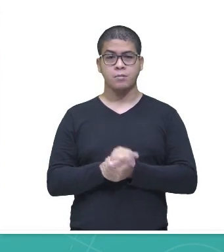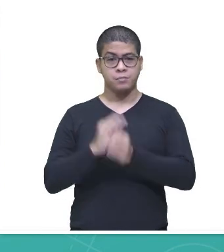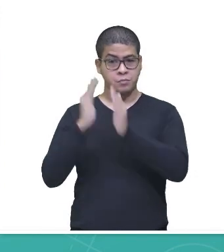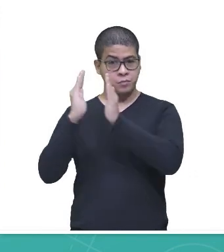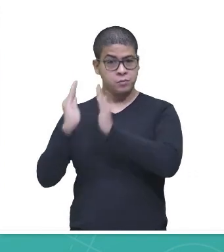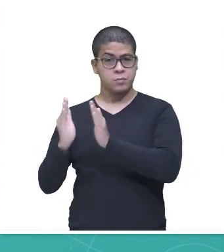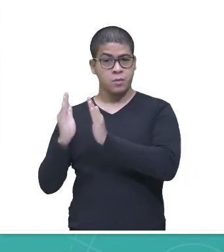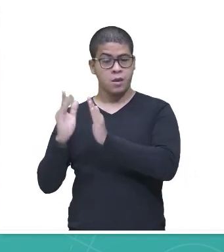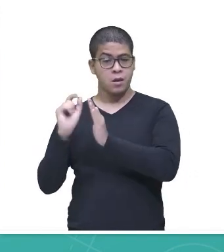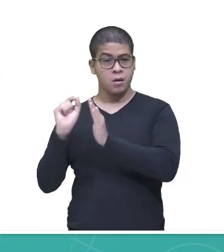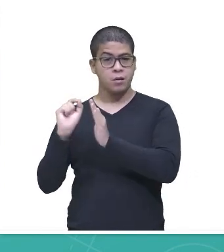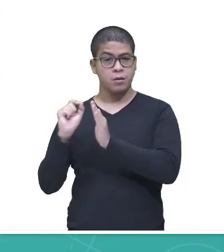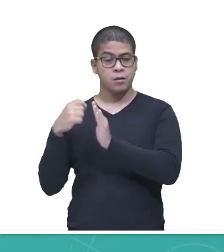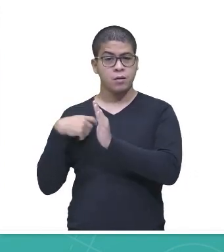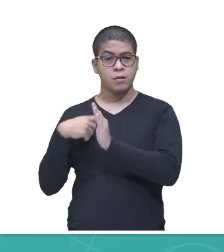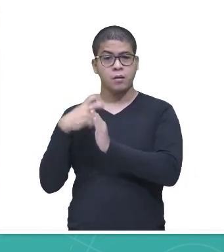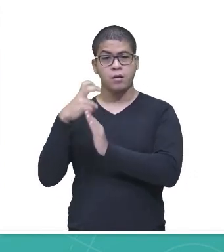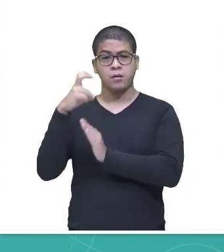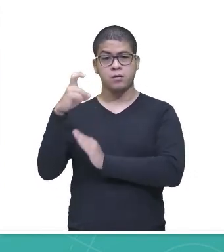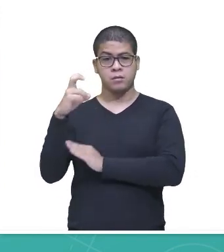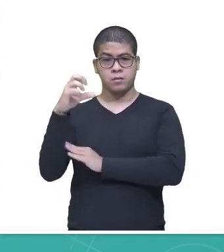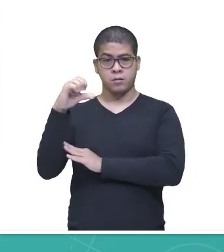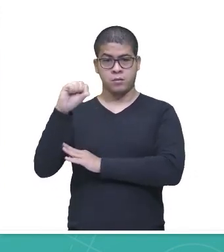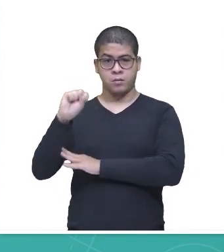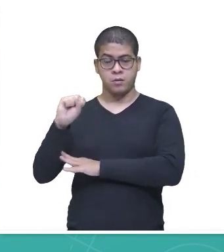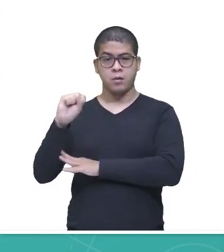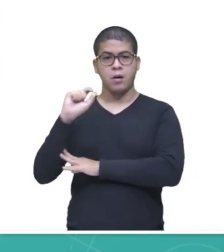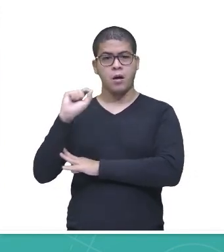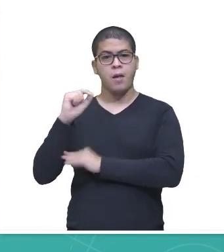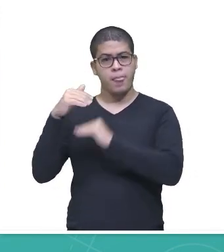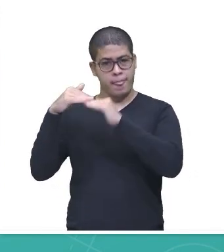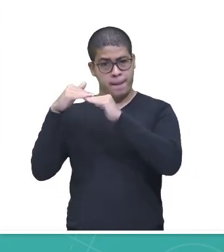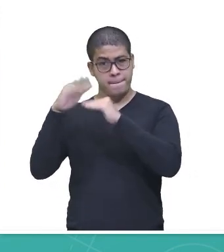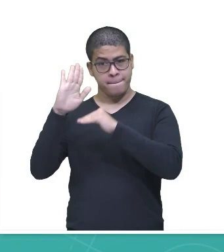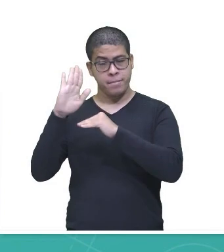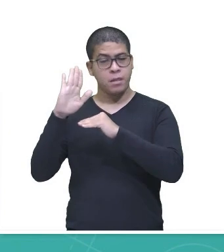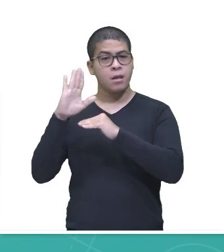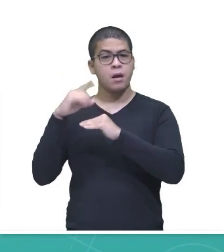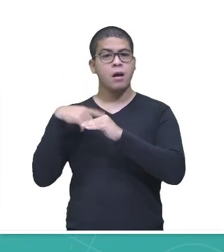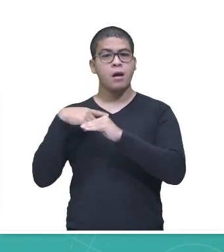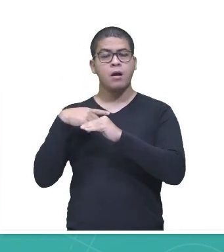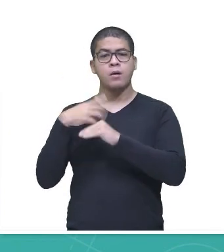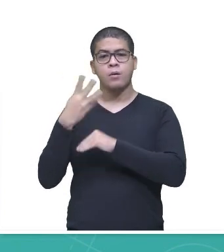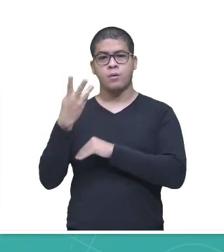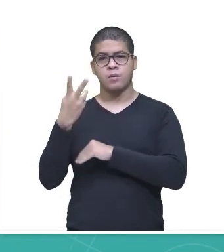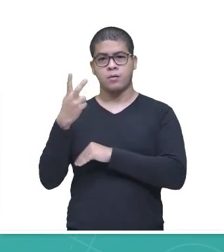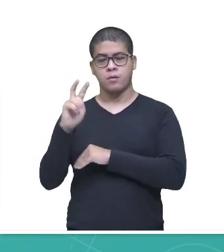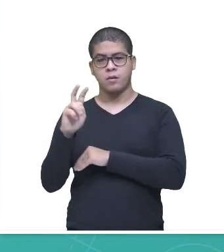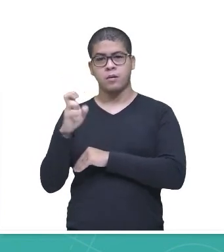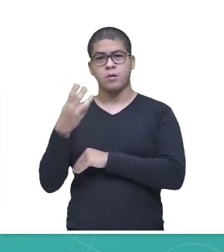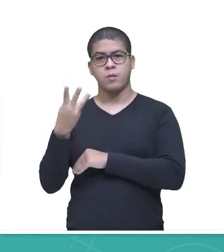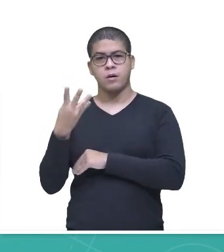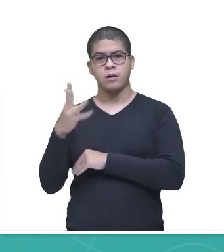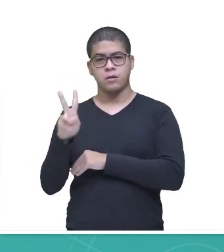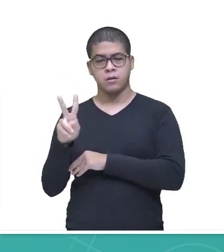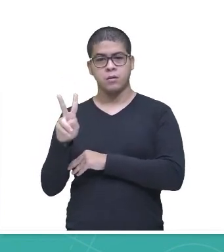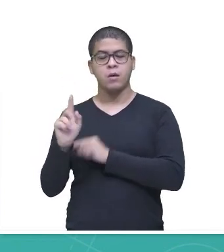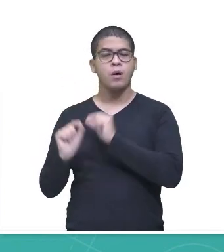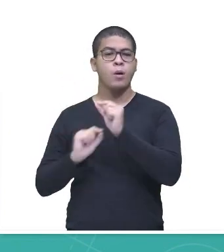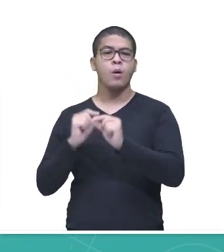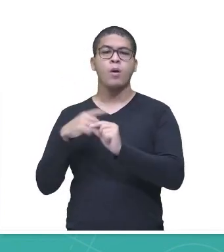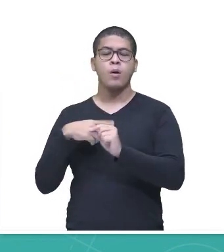que 58 graus é maior do que 42 graus, então a gente também